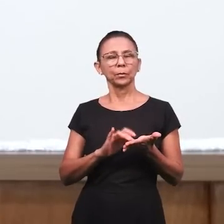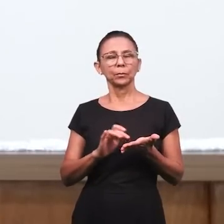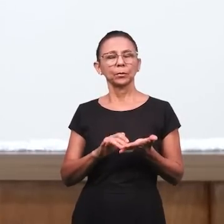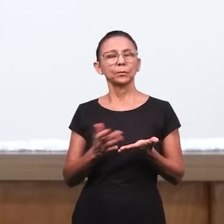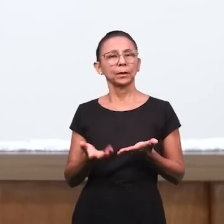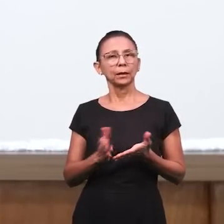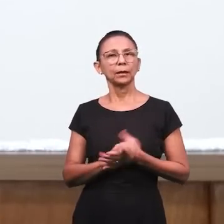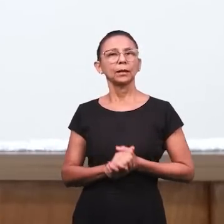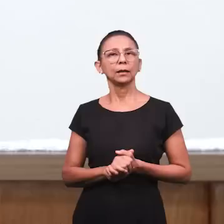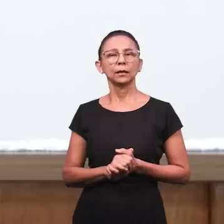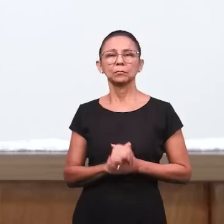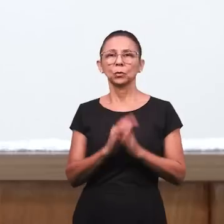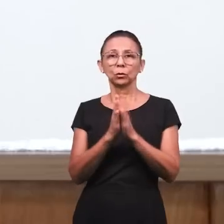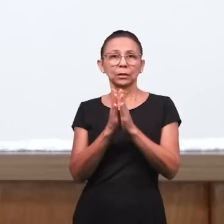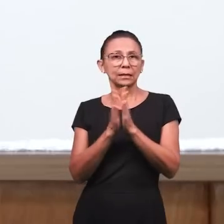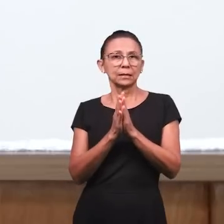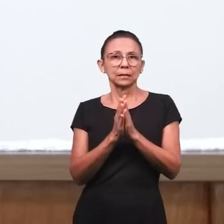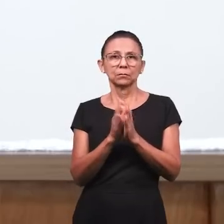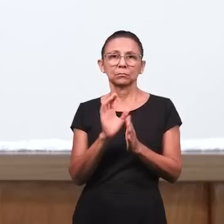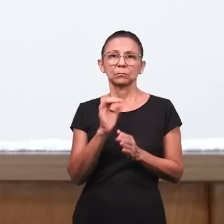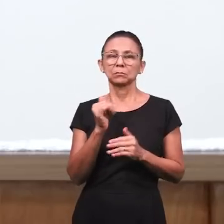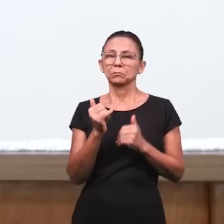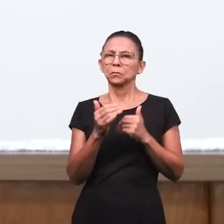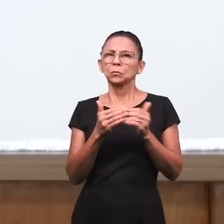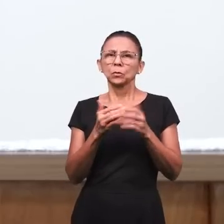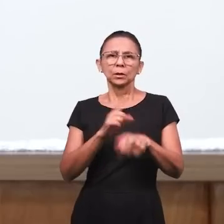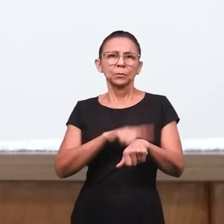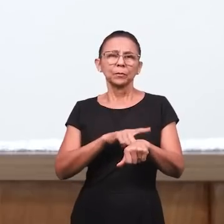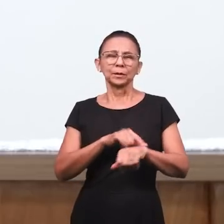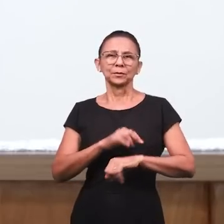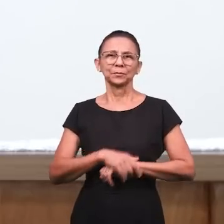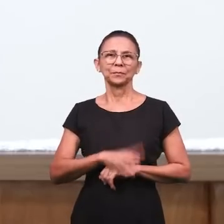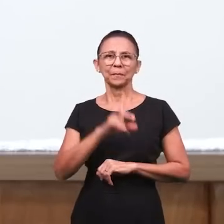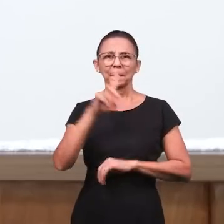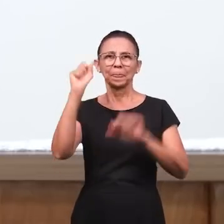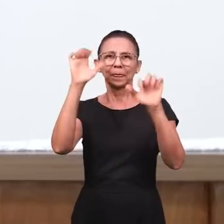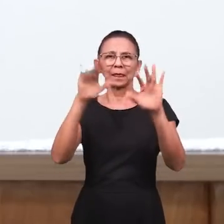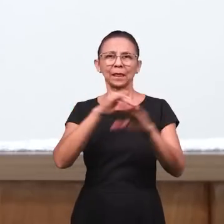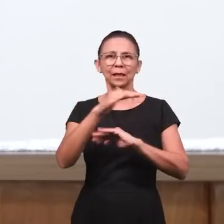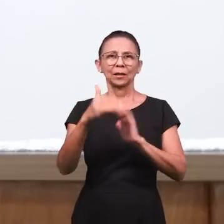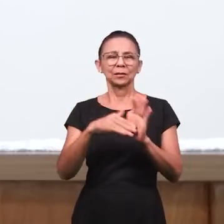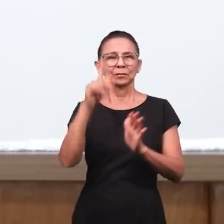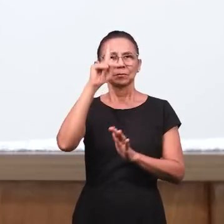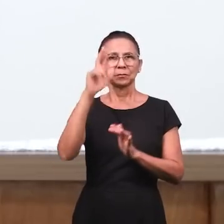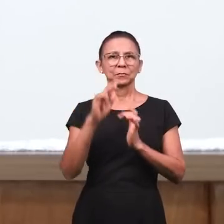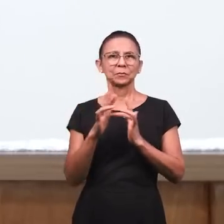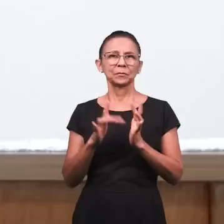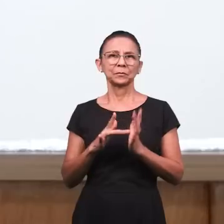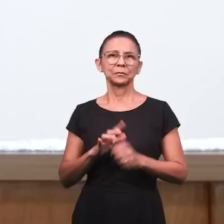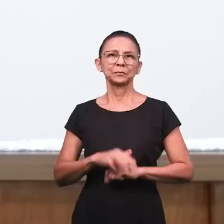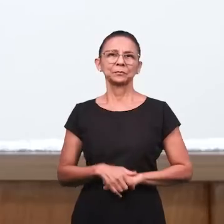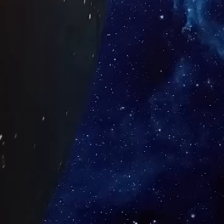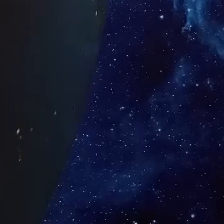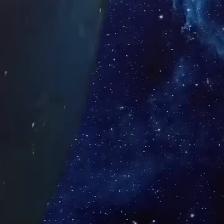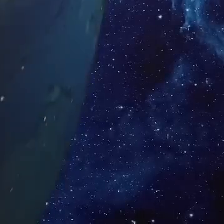oração pela sua vida ou a qualquer momento. Que o Senhor possa nos abençoar. A todos a paz do